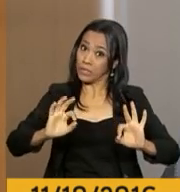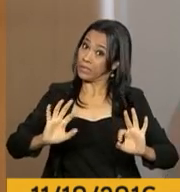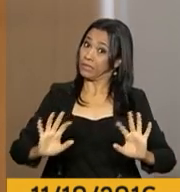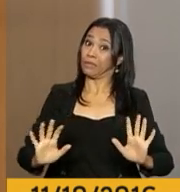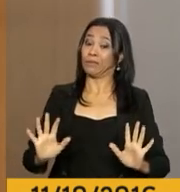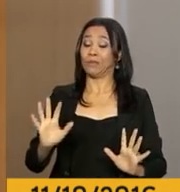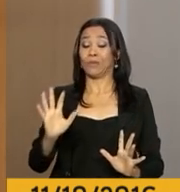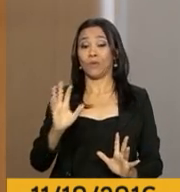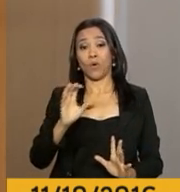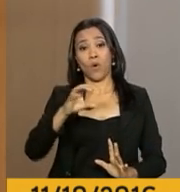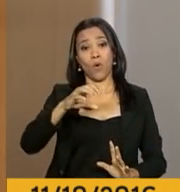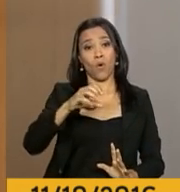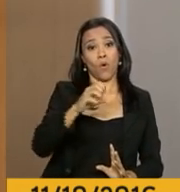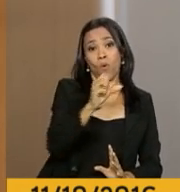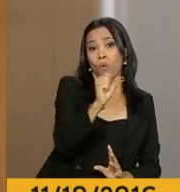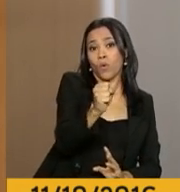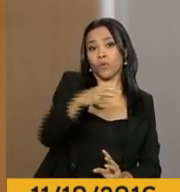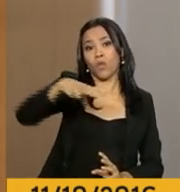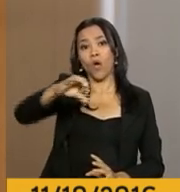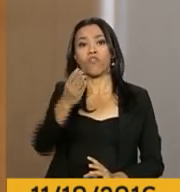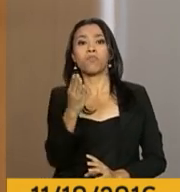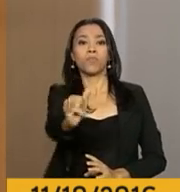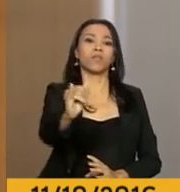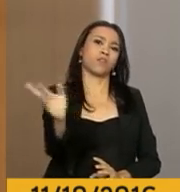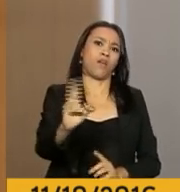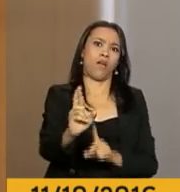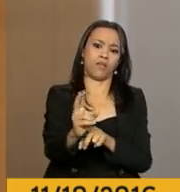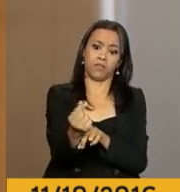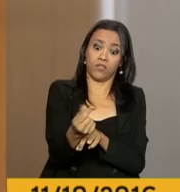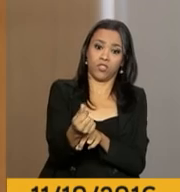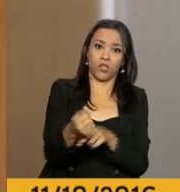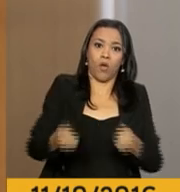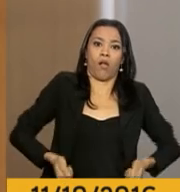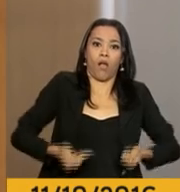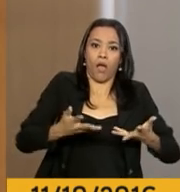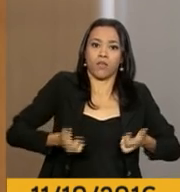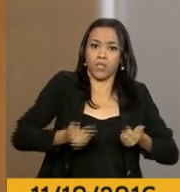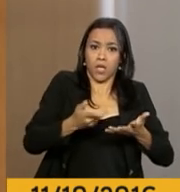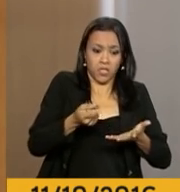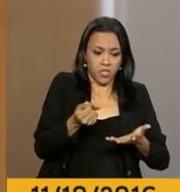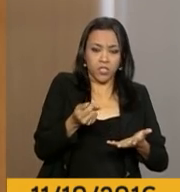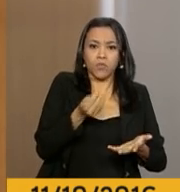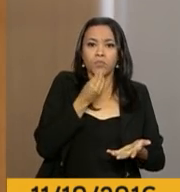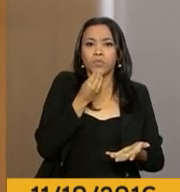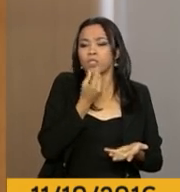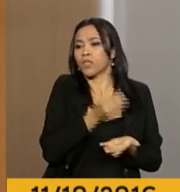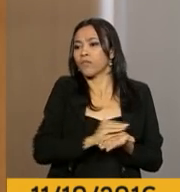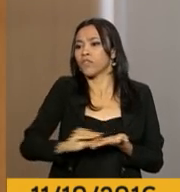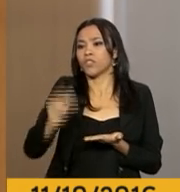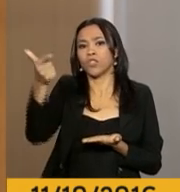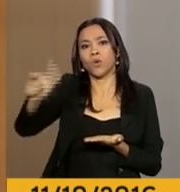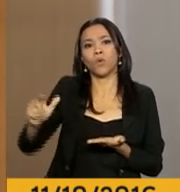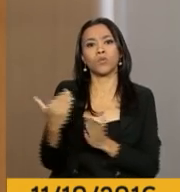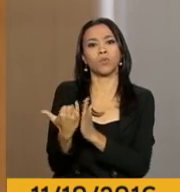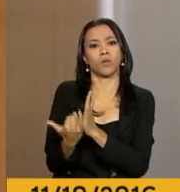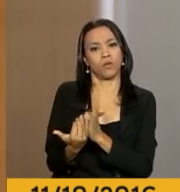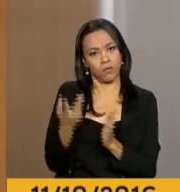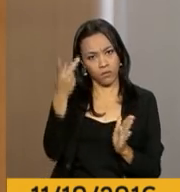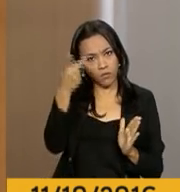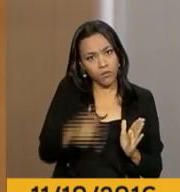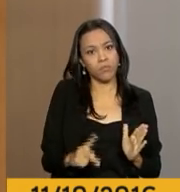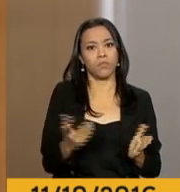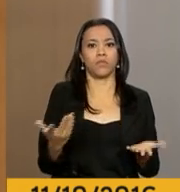9 bilhões de reais que poderam ser investidos no Minha Casa Minha Vida no Bolsa Família em Outros tantos programas